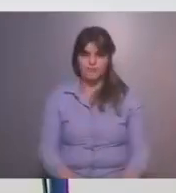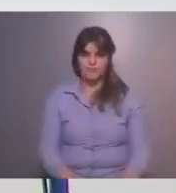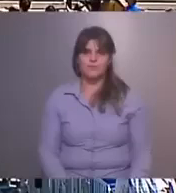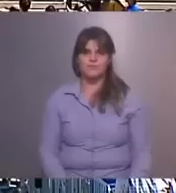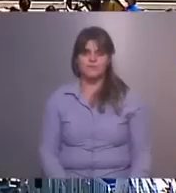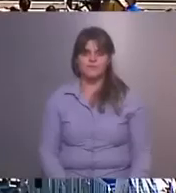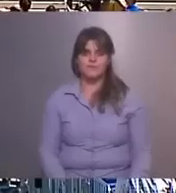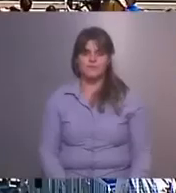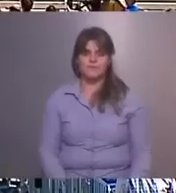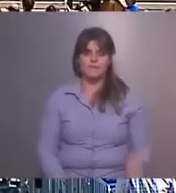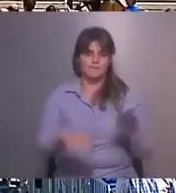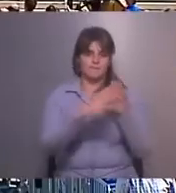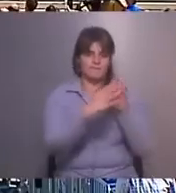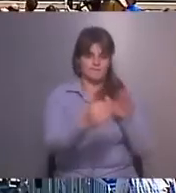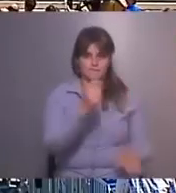Santo.